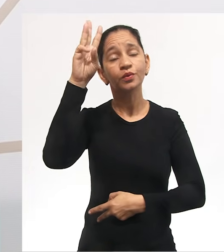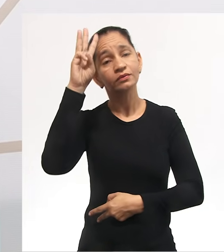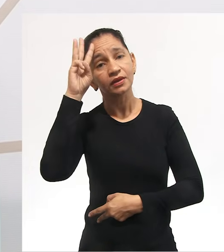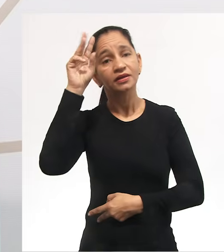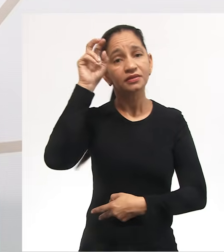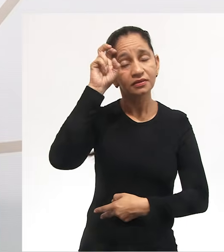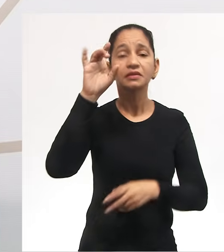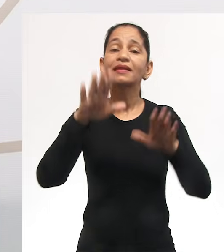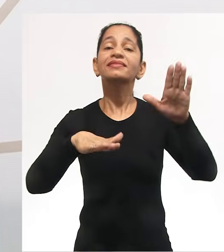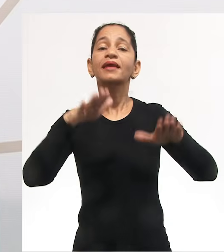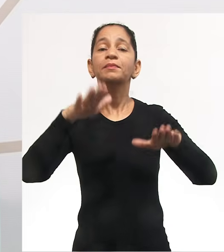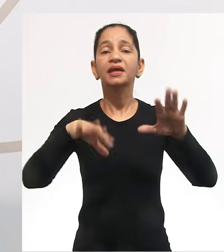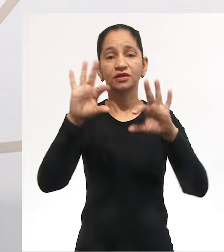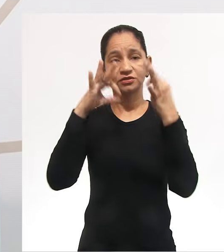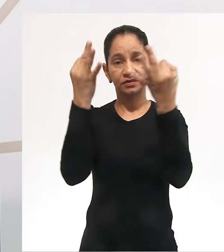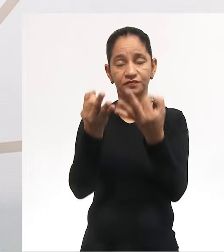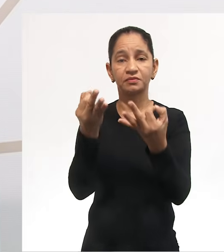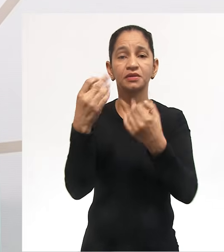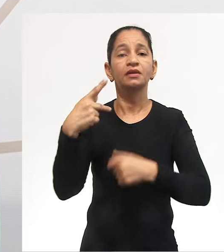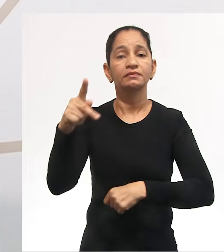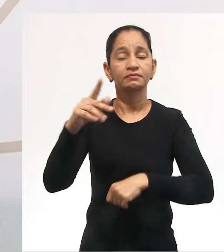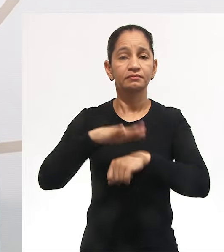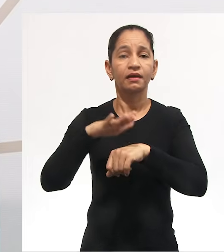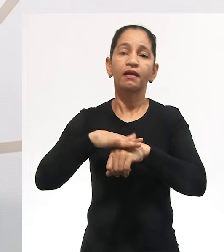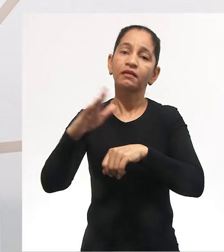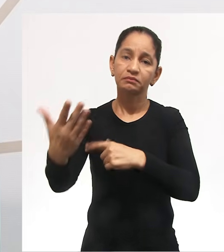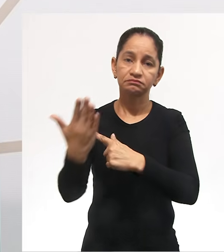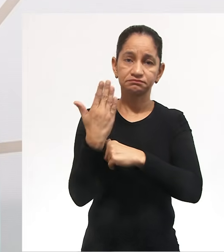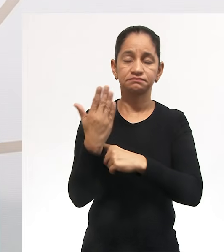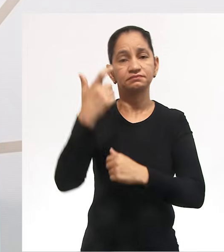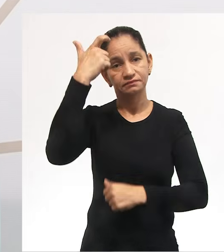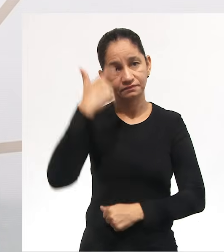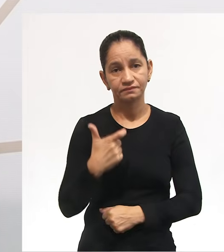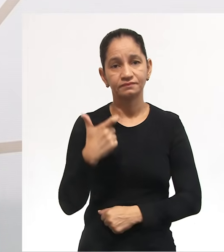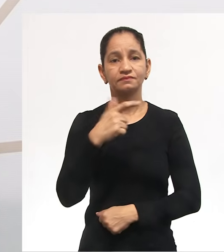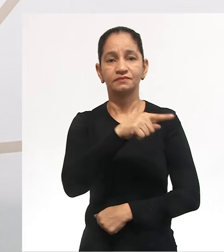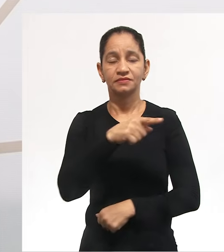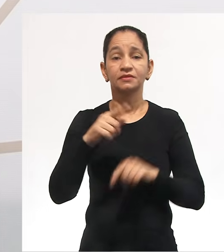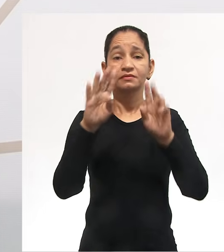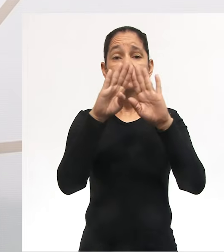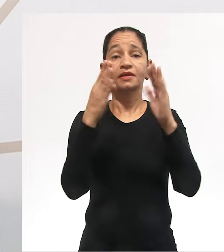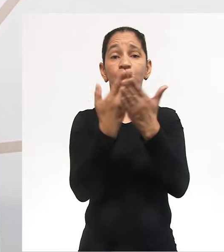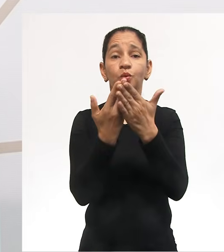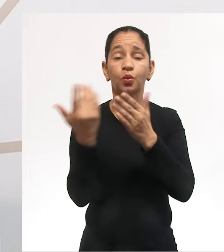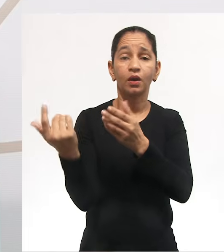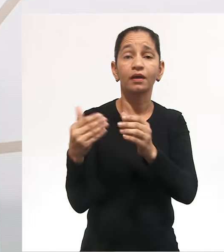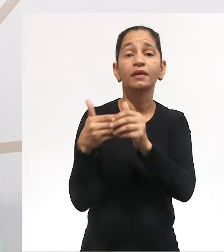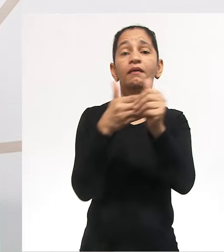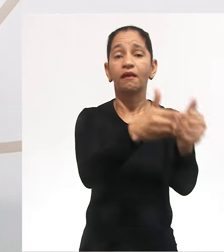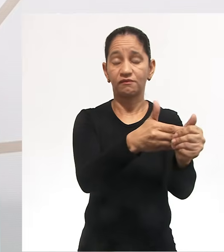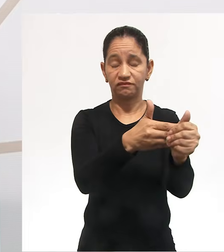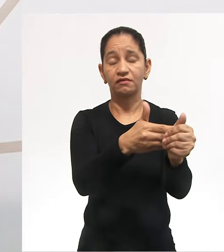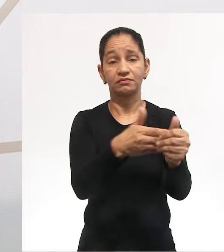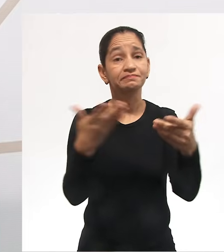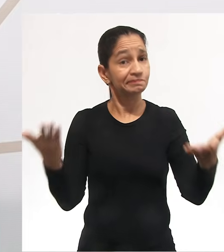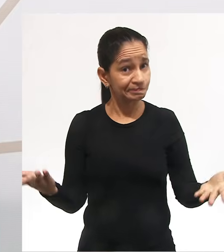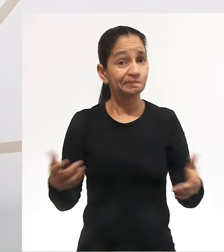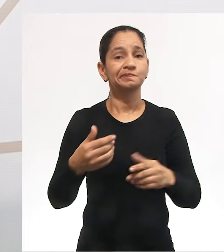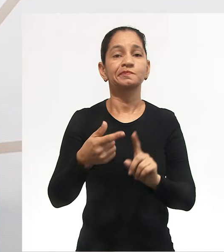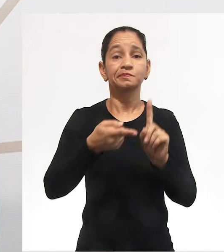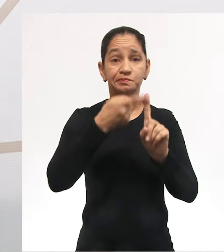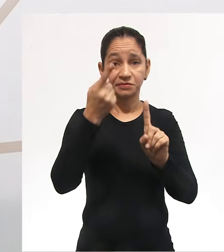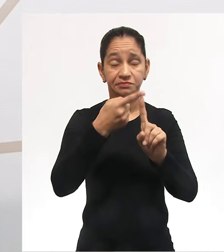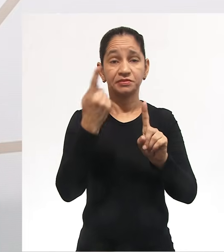de tarde ou na quinta à tarde. Então, depende ali de como que a mãe vai se organizar para levar essa criança até o